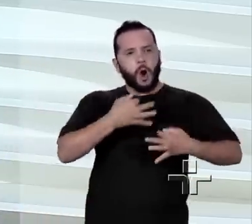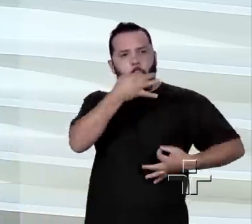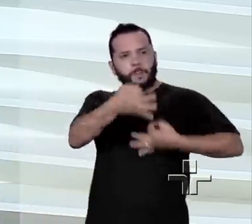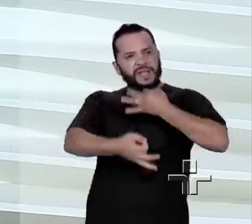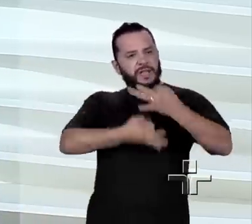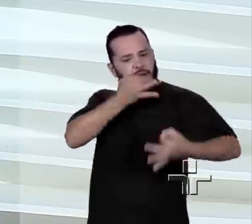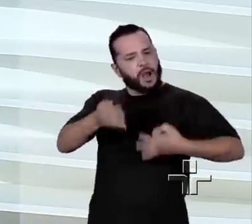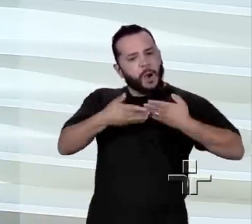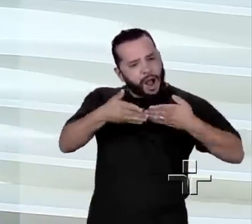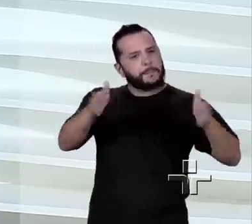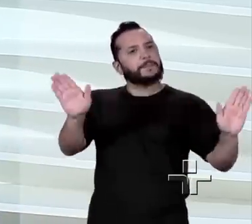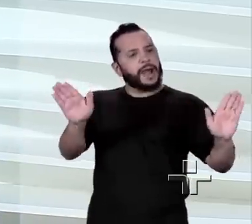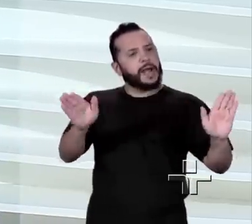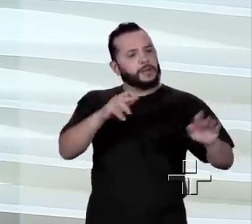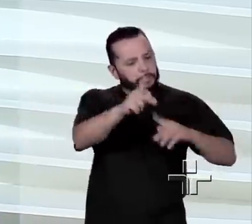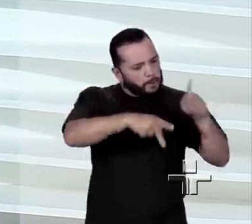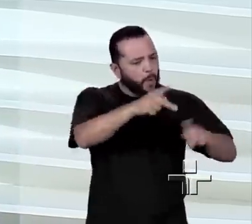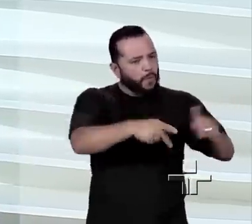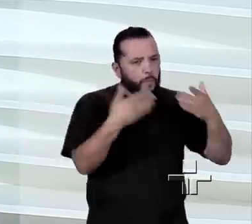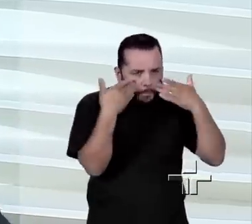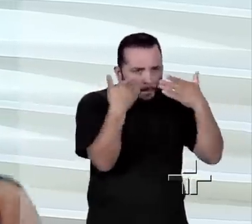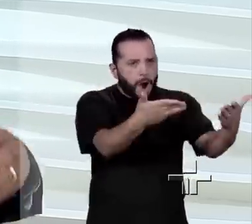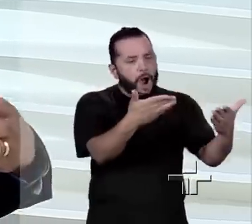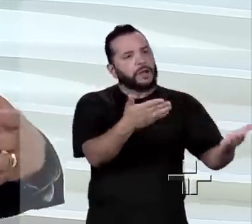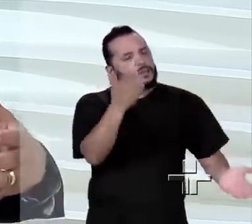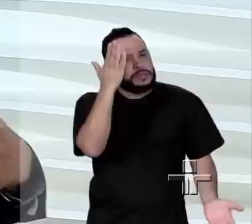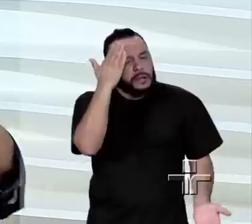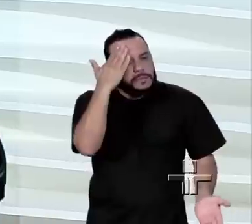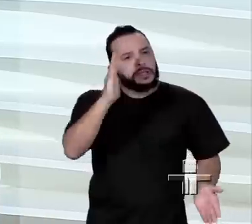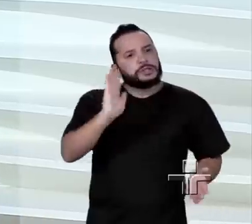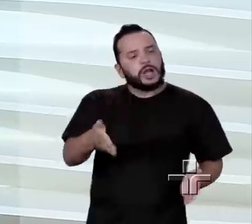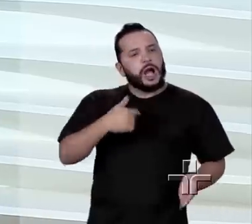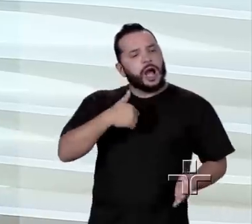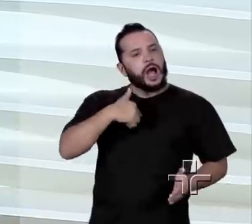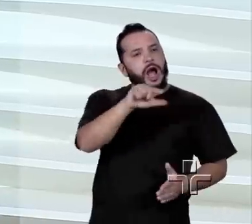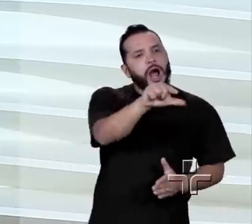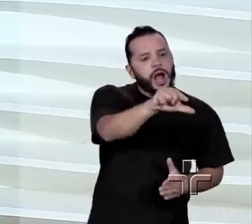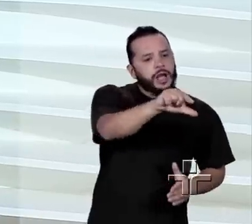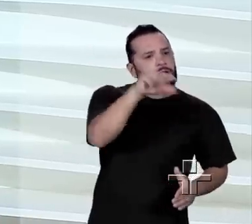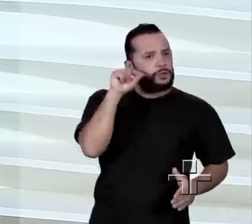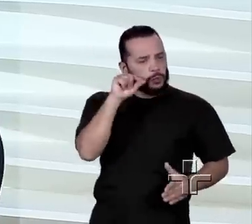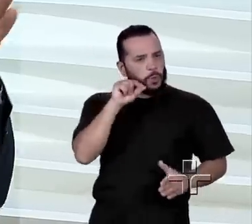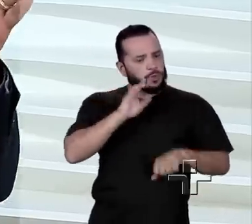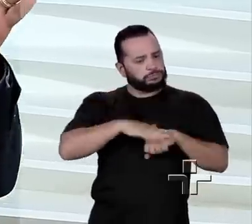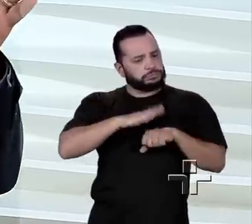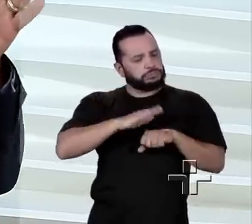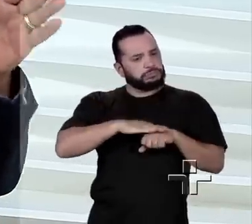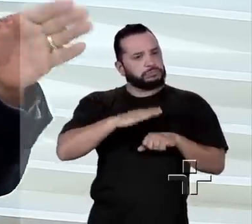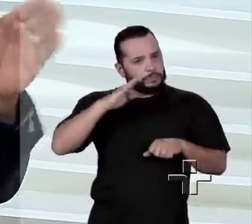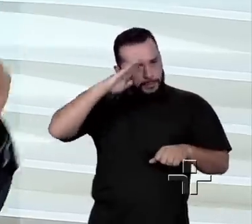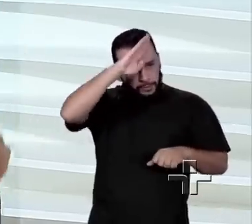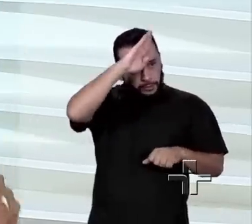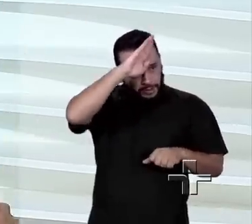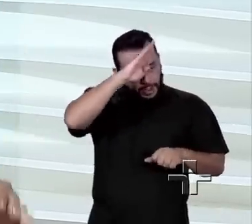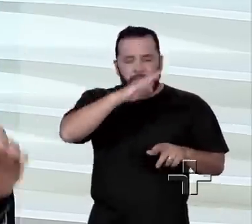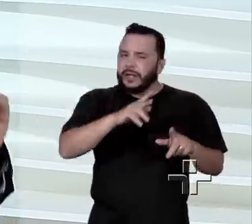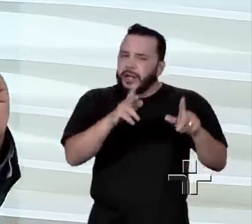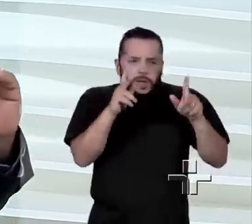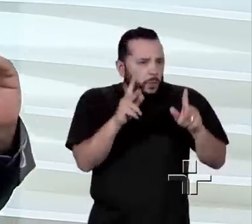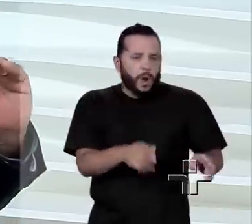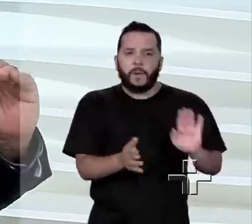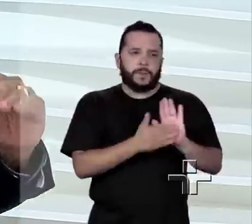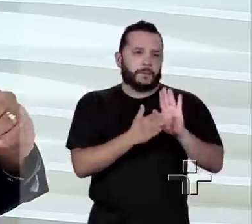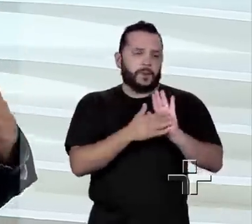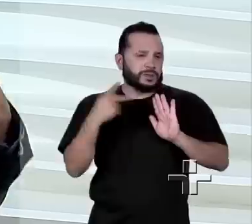abertamente para a população. A escolha pessoal do presidente, ele está indo na linha, nesse